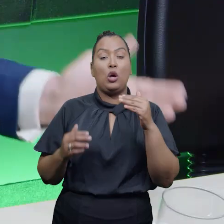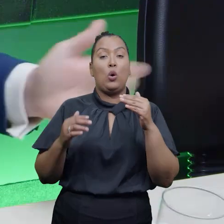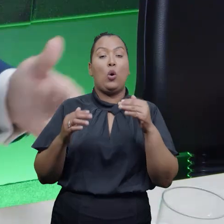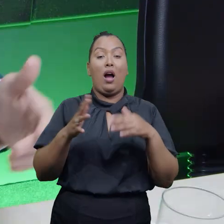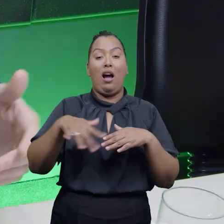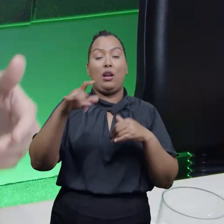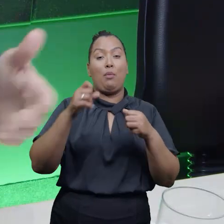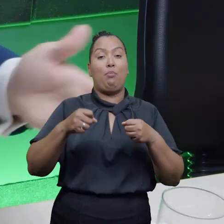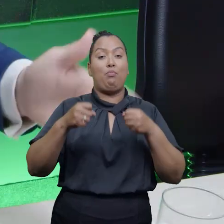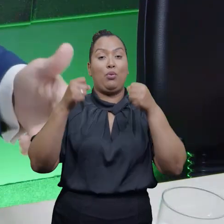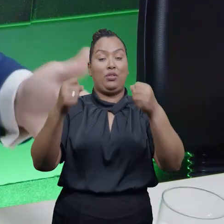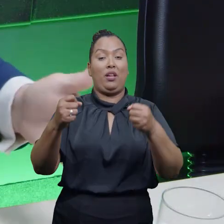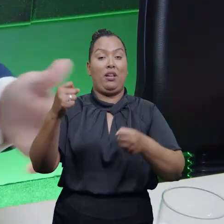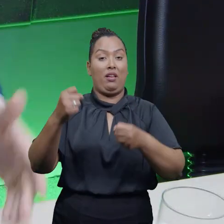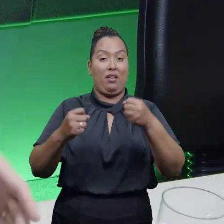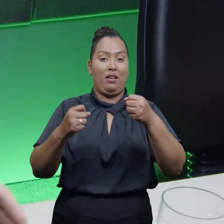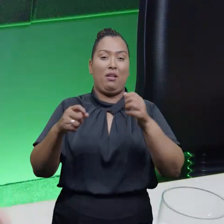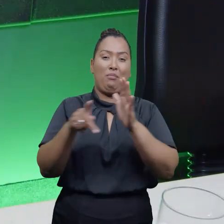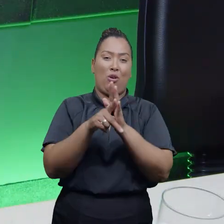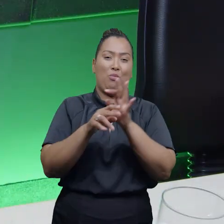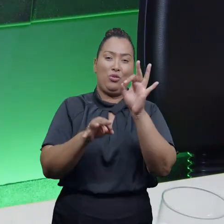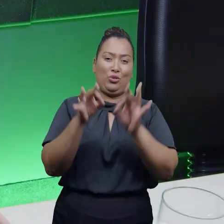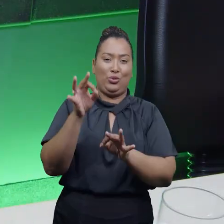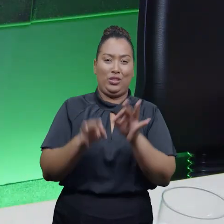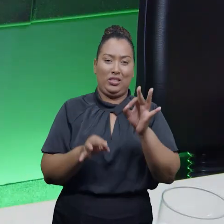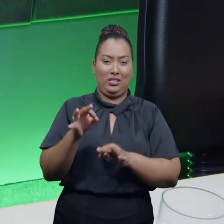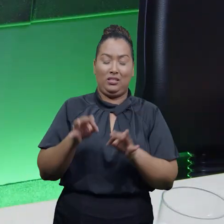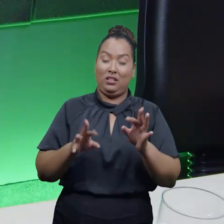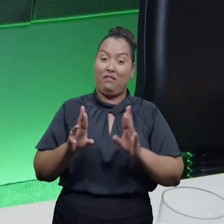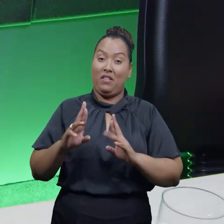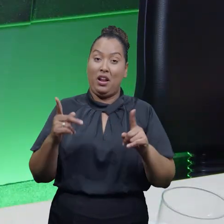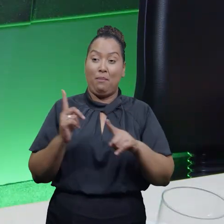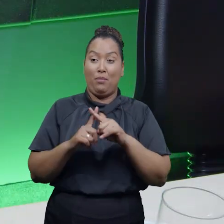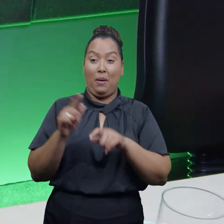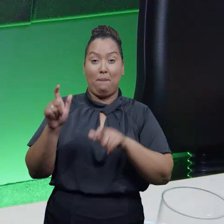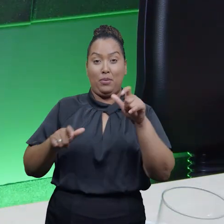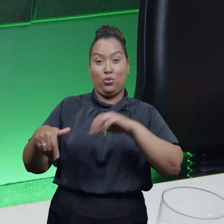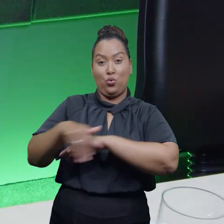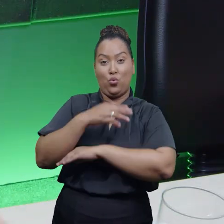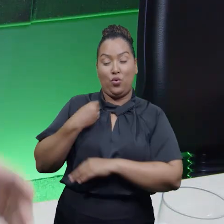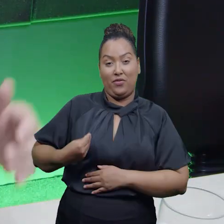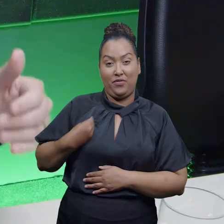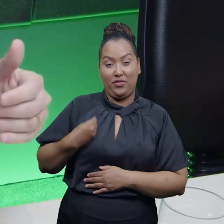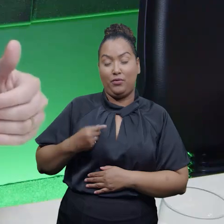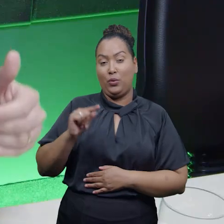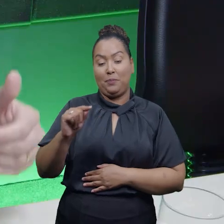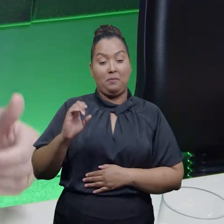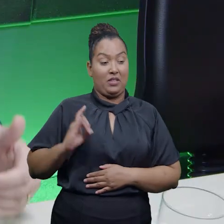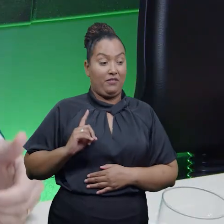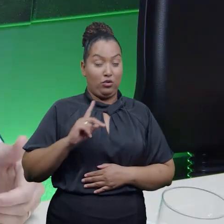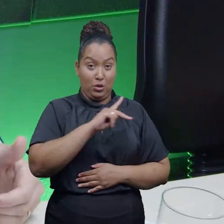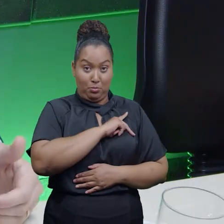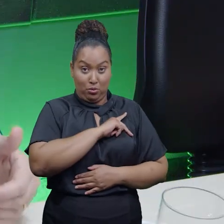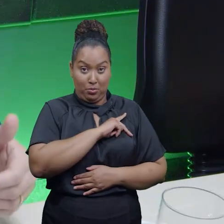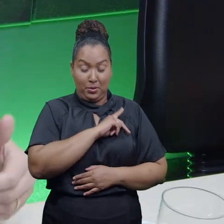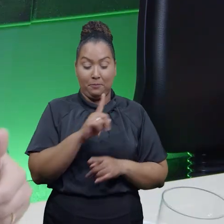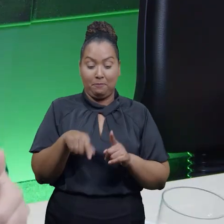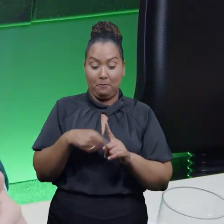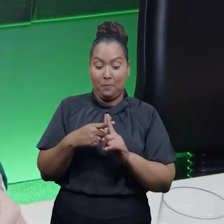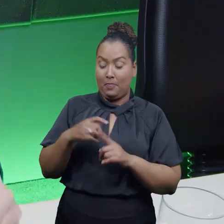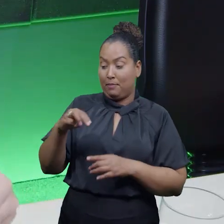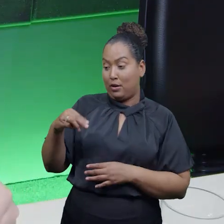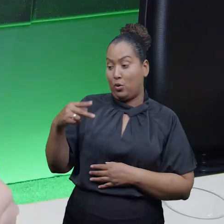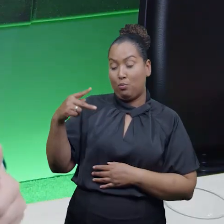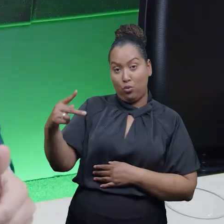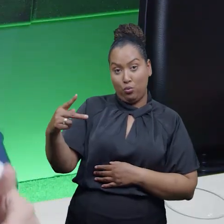Judiciário. Aliás, a gente viu isso nessa parceria na população em situação de rua, sempre que a Defensoria Pública